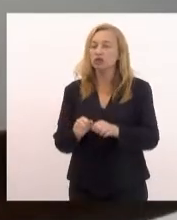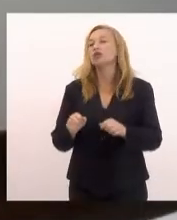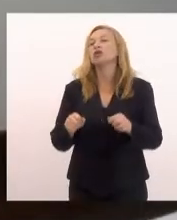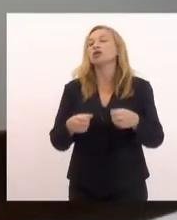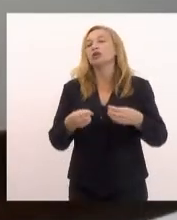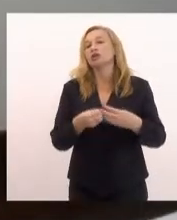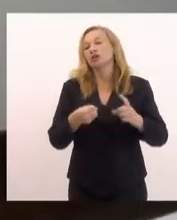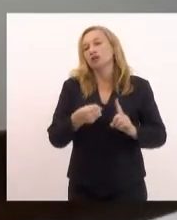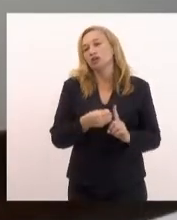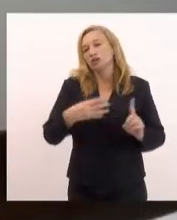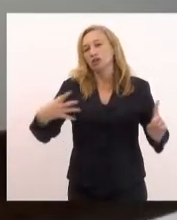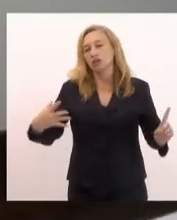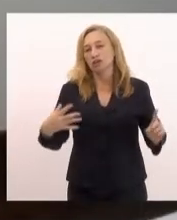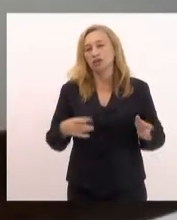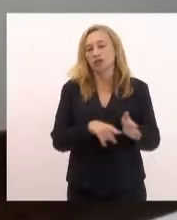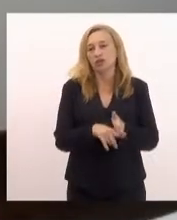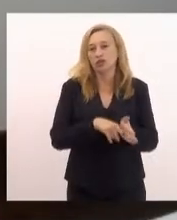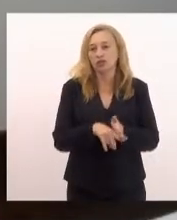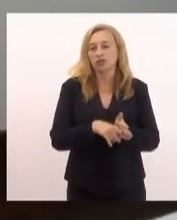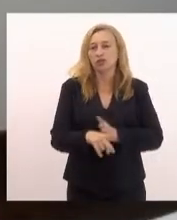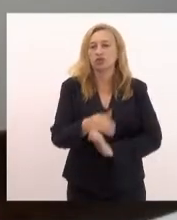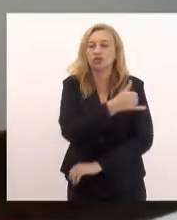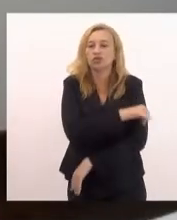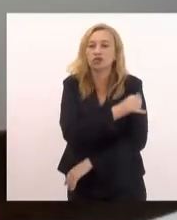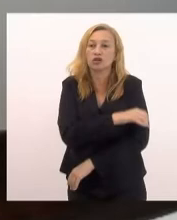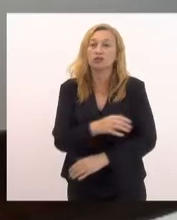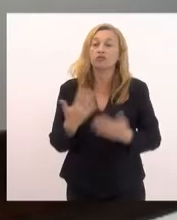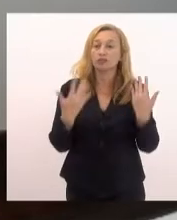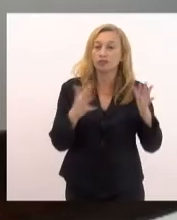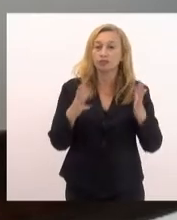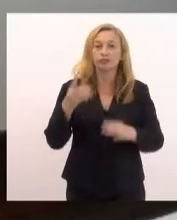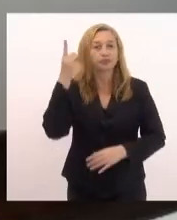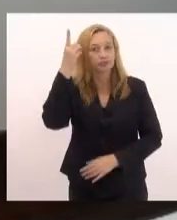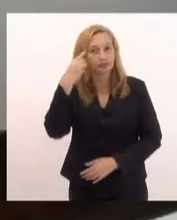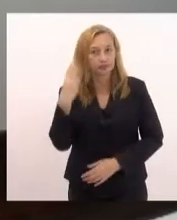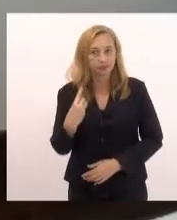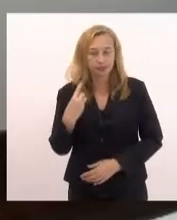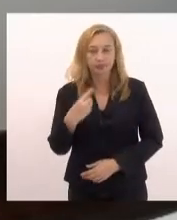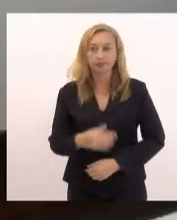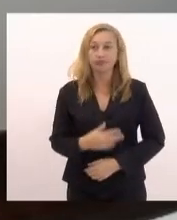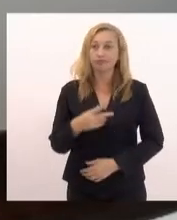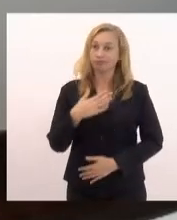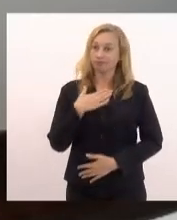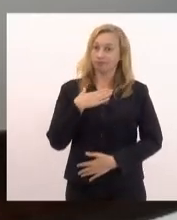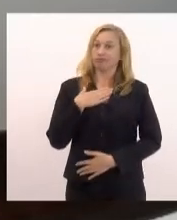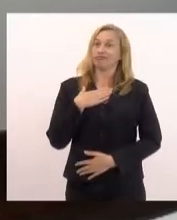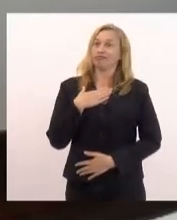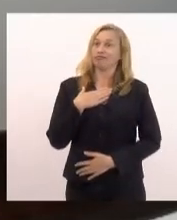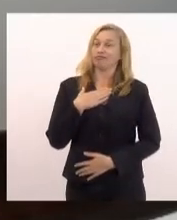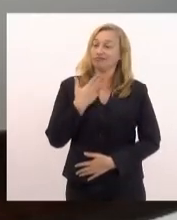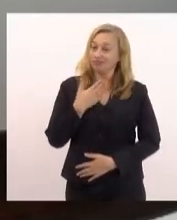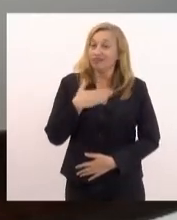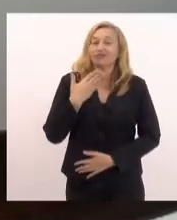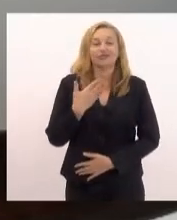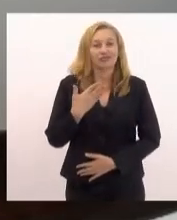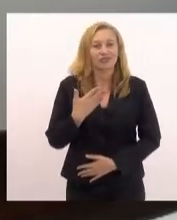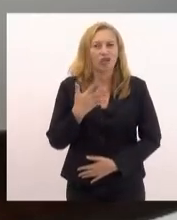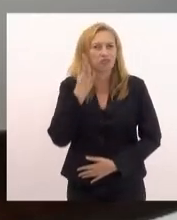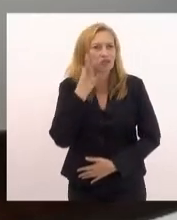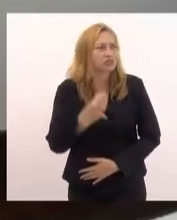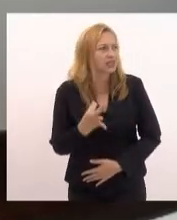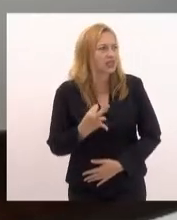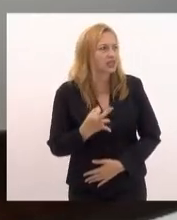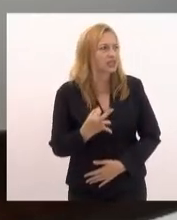Rio de Janeiro e no Brasil. Então, Dani, quero cumprimentar você e dizer que fiquei até espantado, porque eu não sei se foi